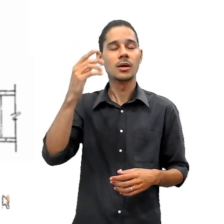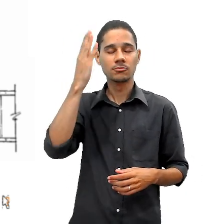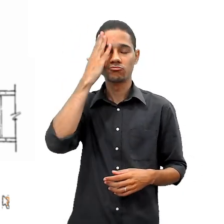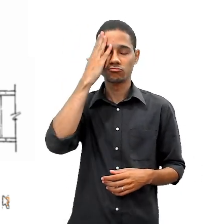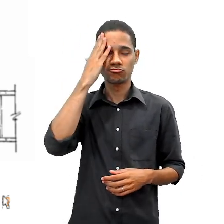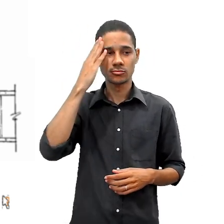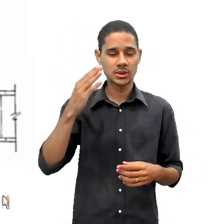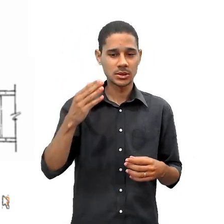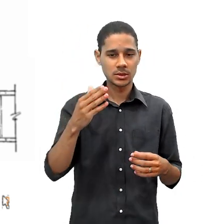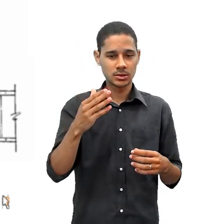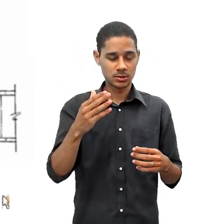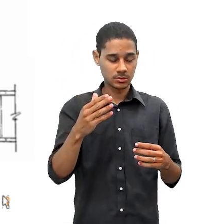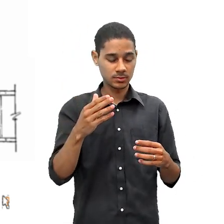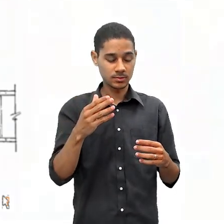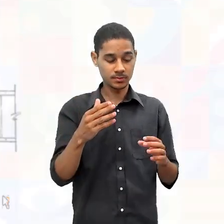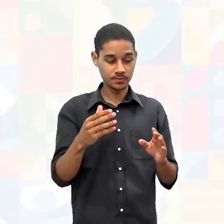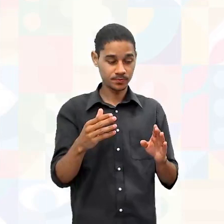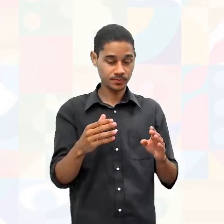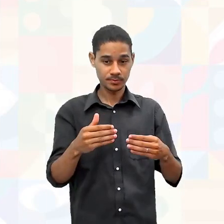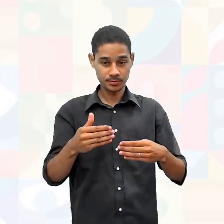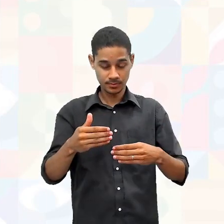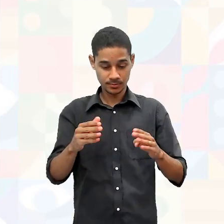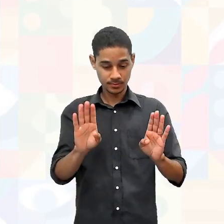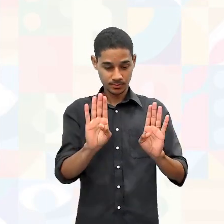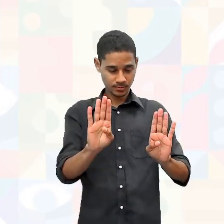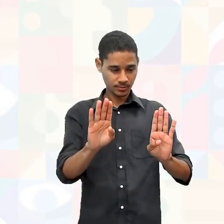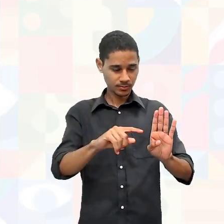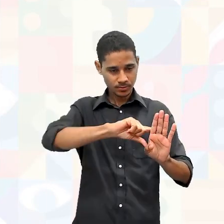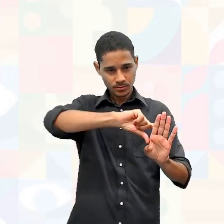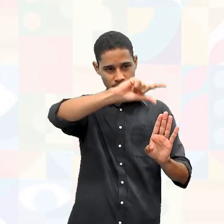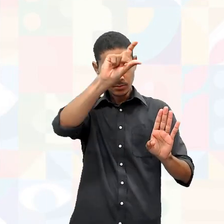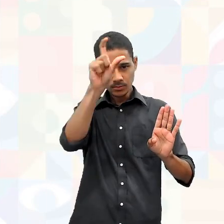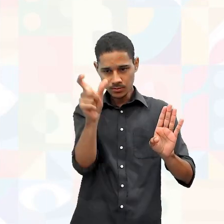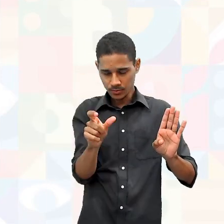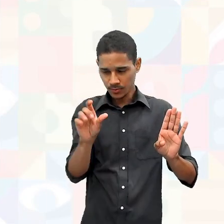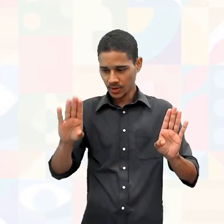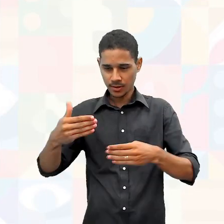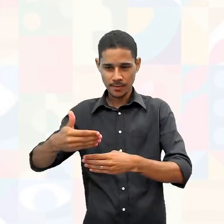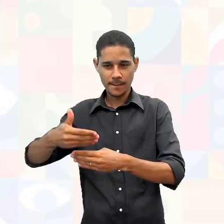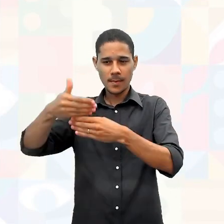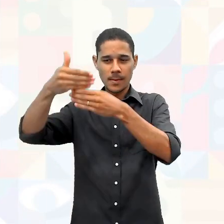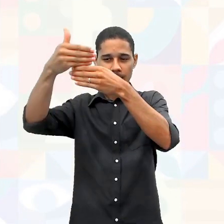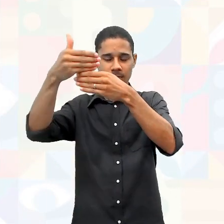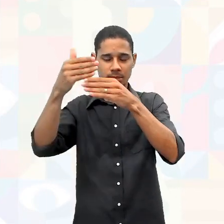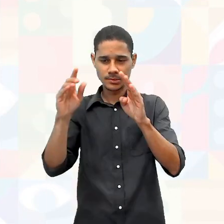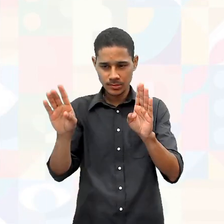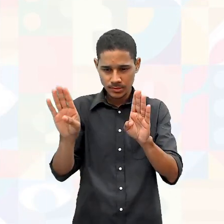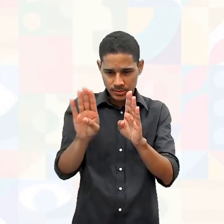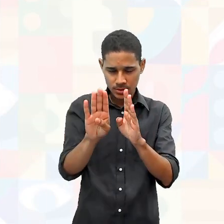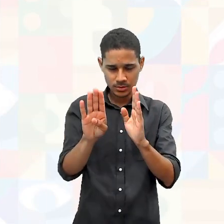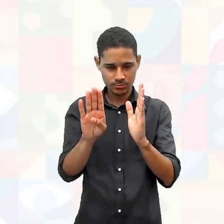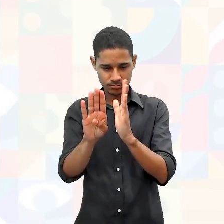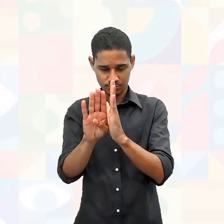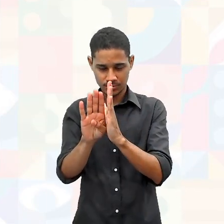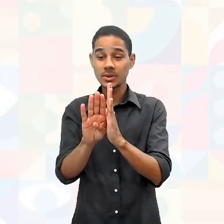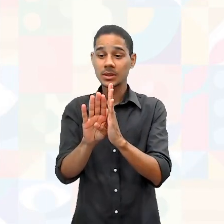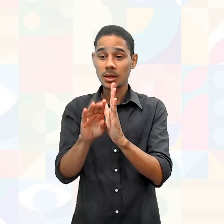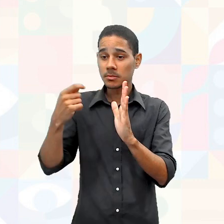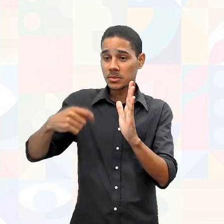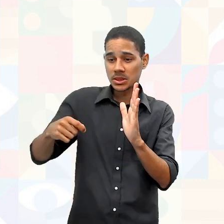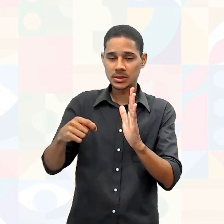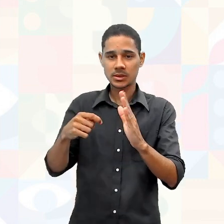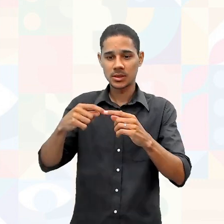encontro entre a guarnição da porta e a alvenaria, né? Porque às vezes você vai precisar de um